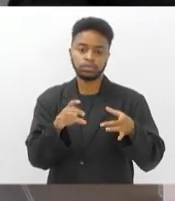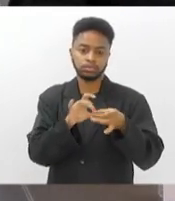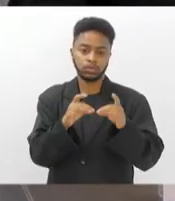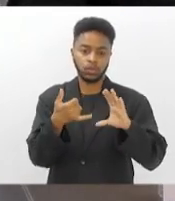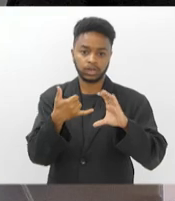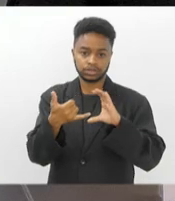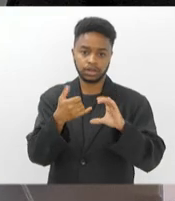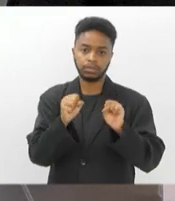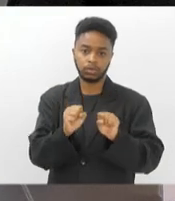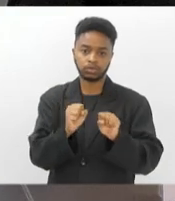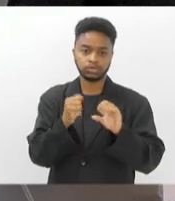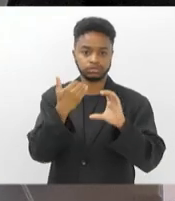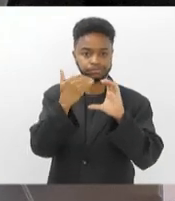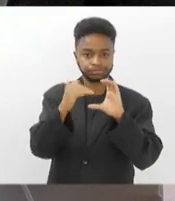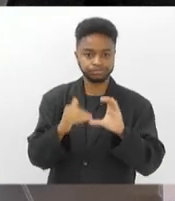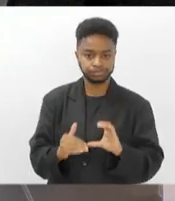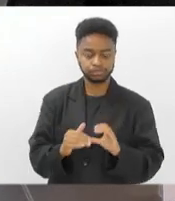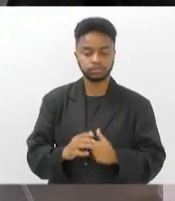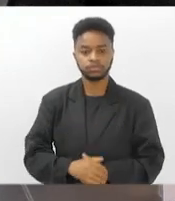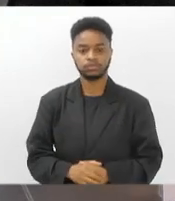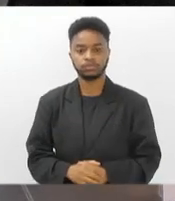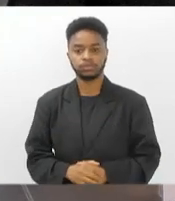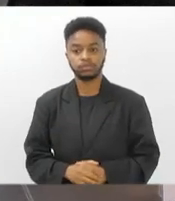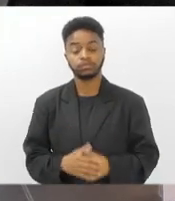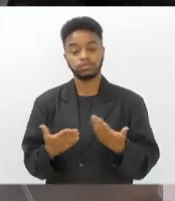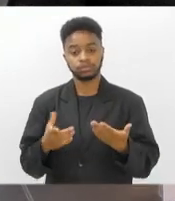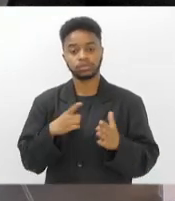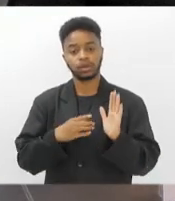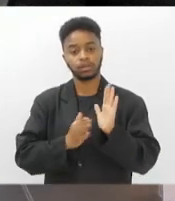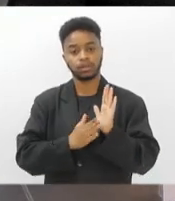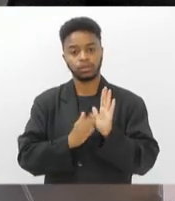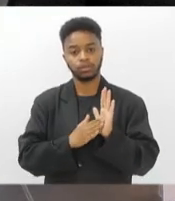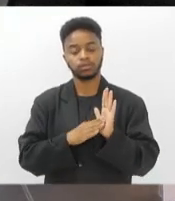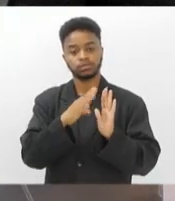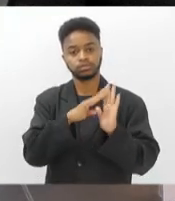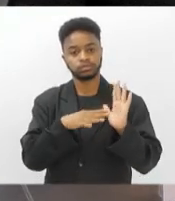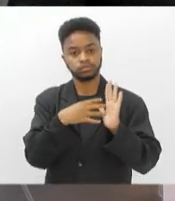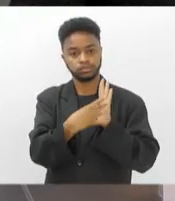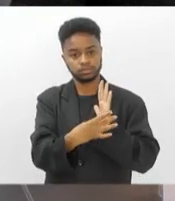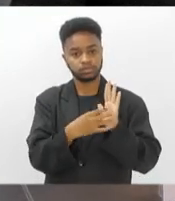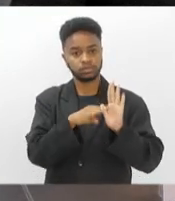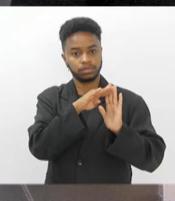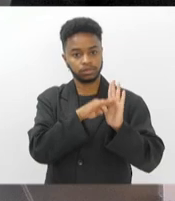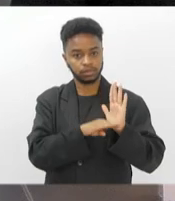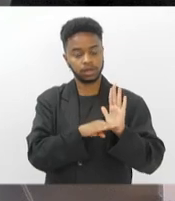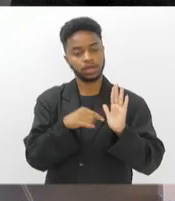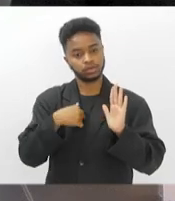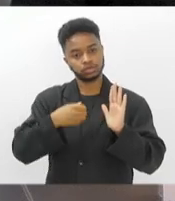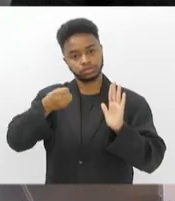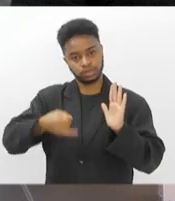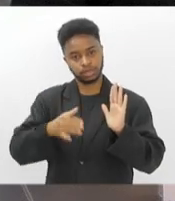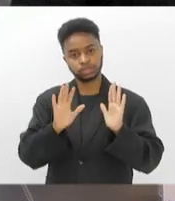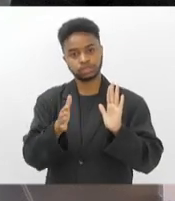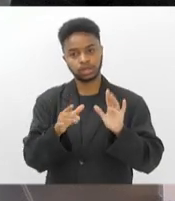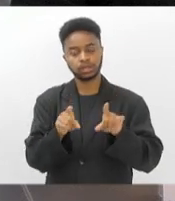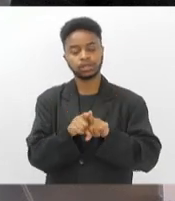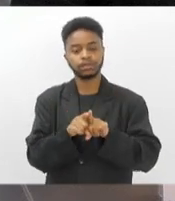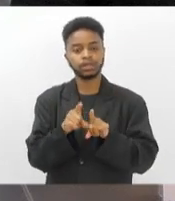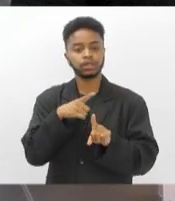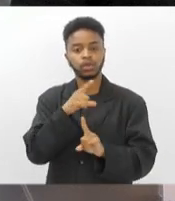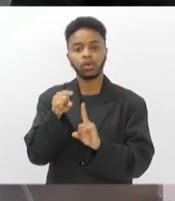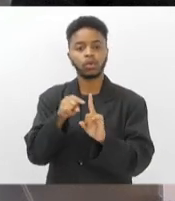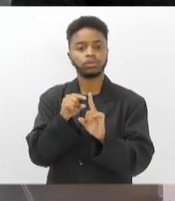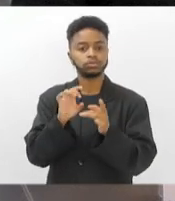WhatsApp conclusão com efeito propõe a aprovação do plano de trabalho com as ressalvas que fiz hora apresentado a fim de permitir o